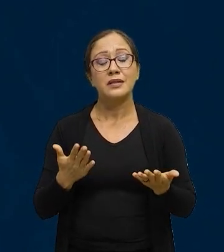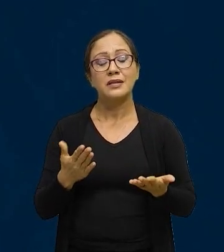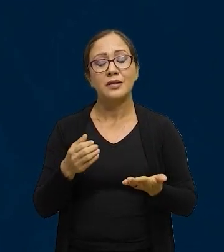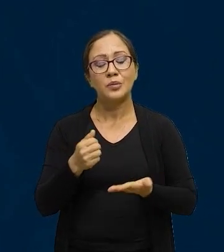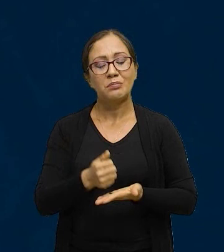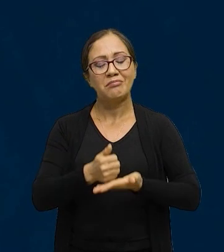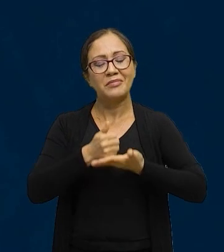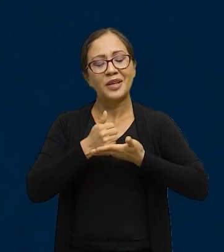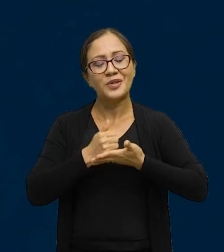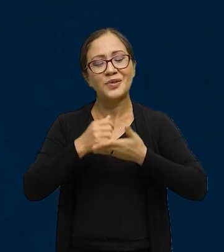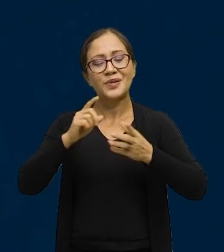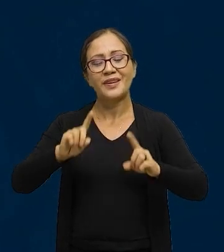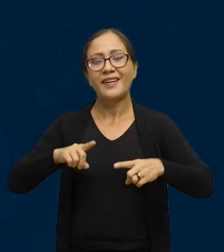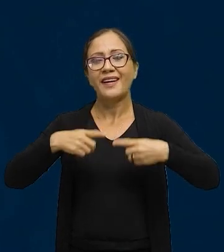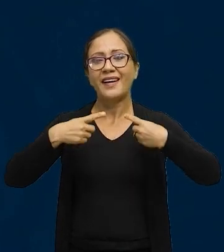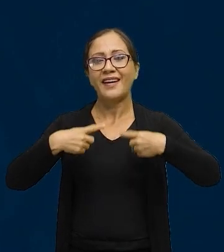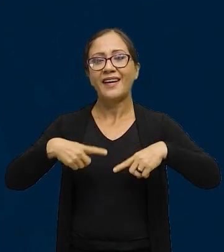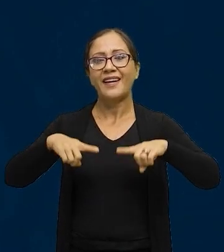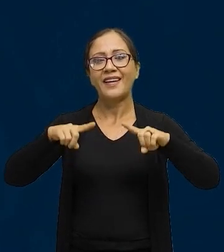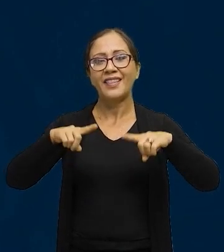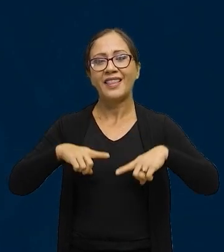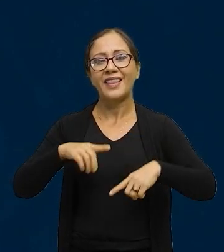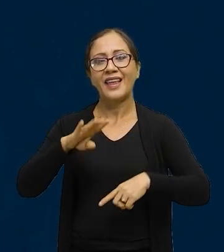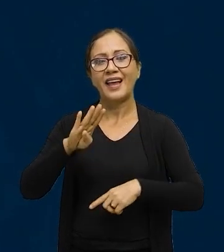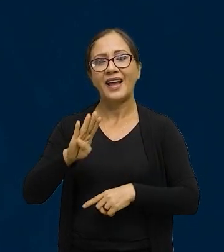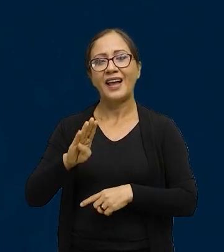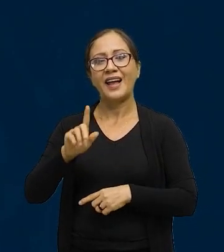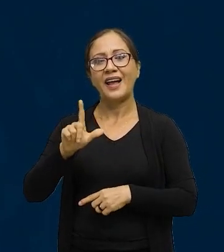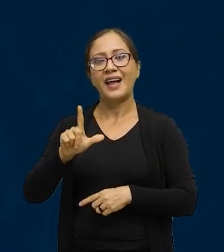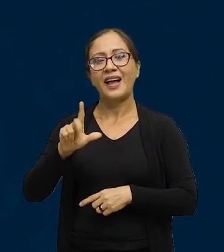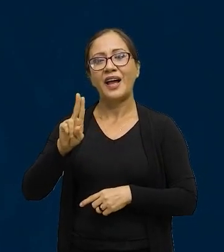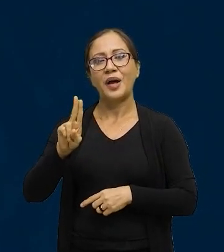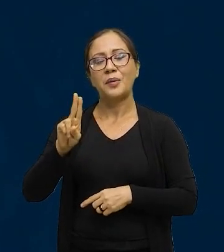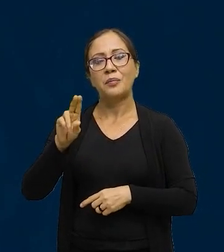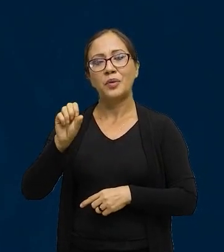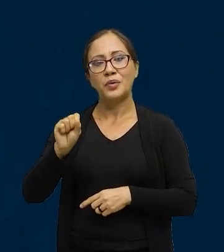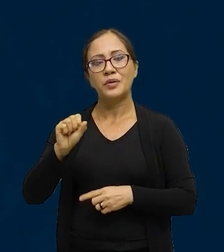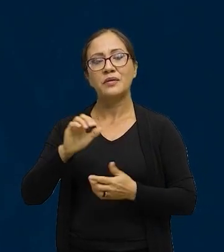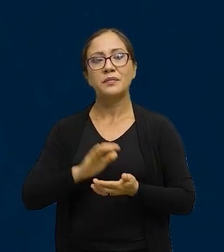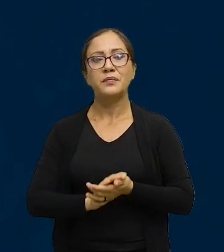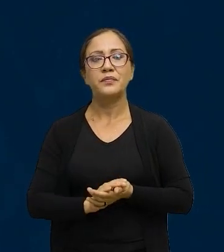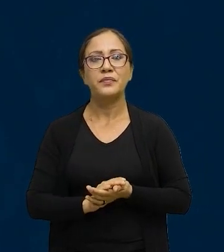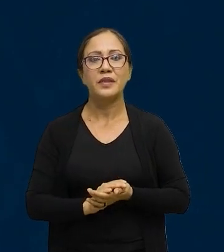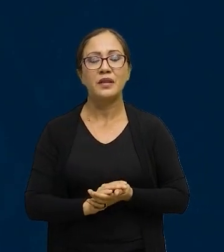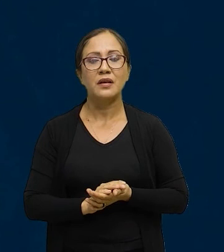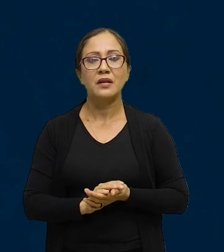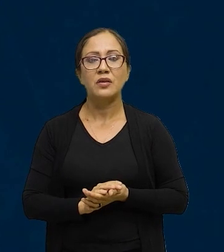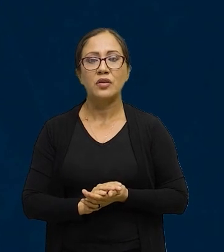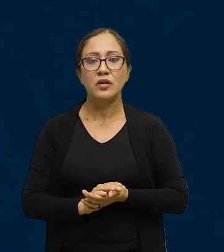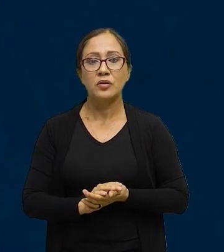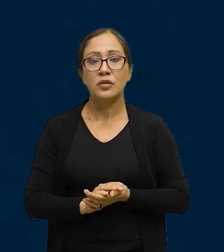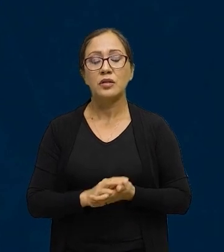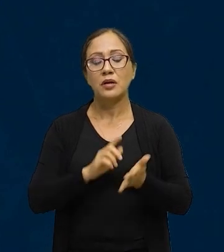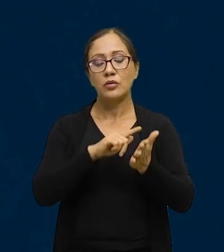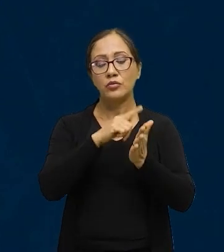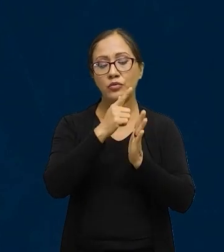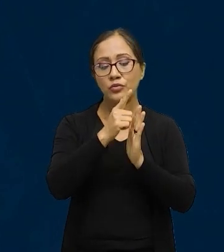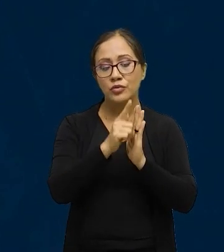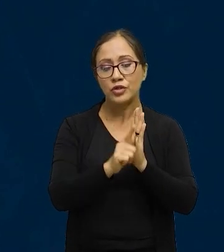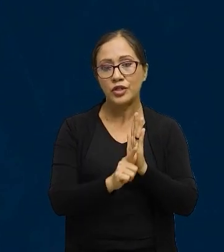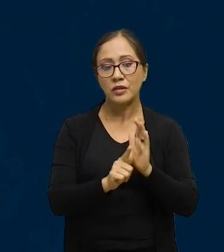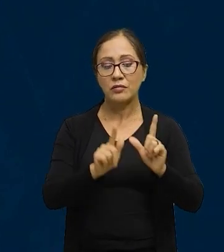me ajuda, né, a cantar blues. Então, o que que a gente precisa saber? Que o gênero